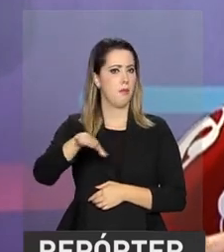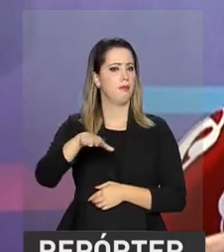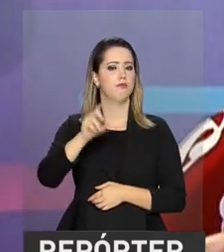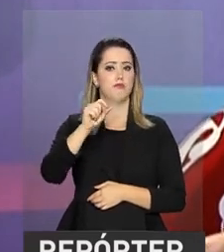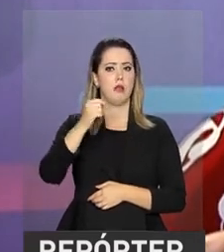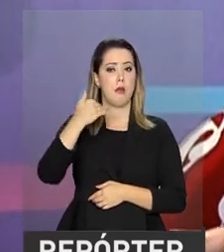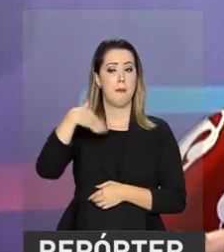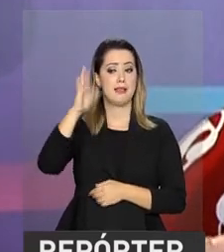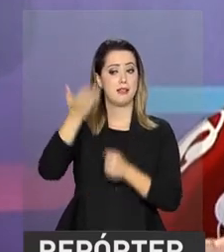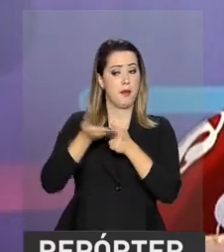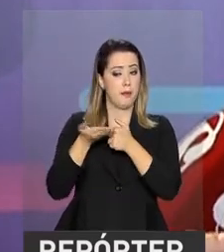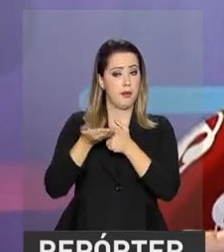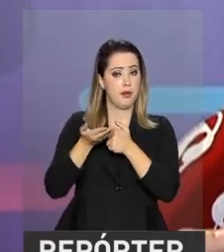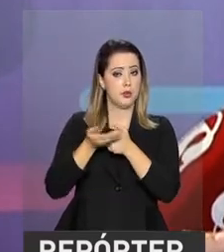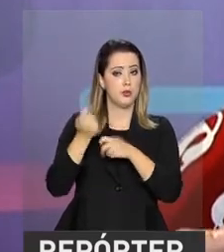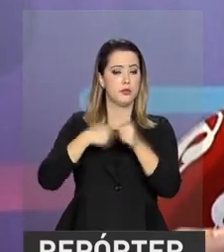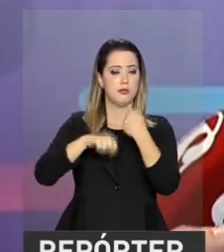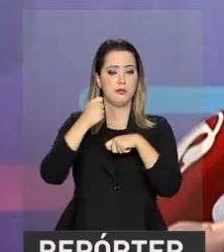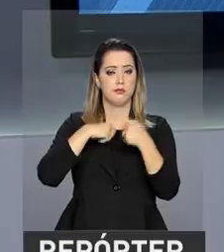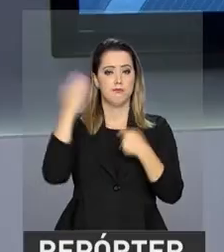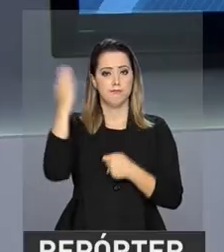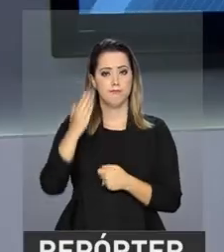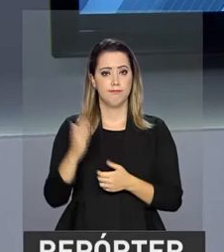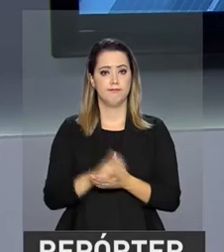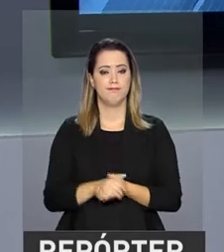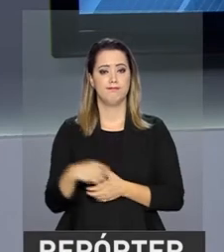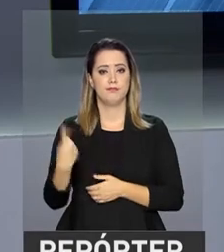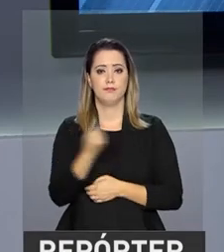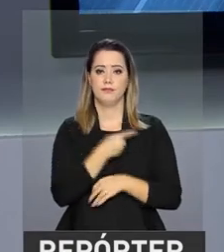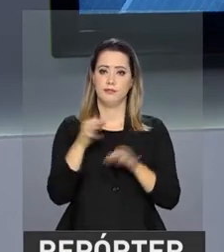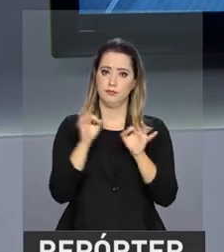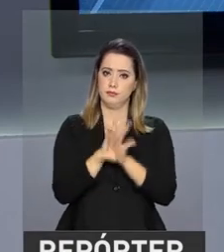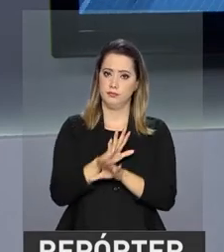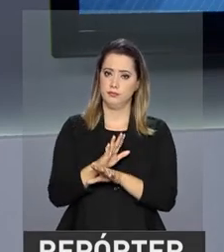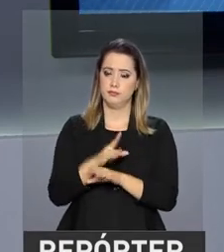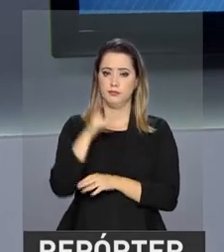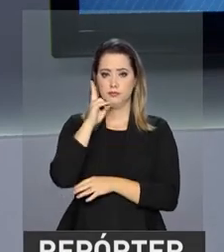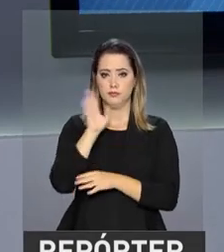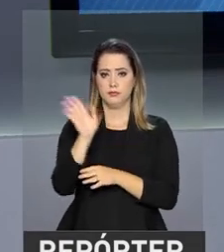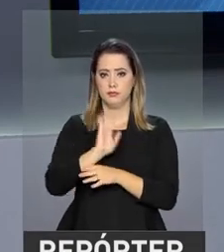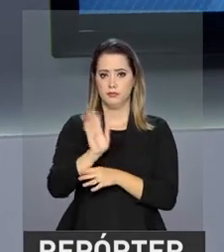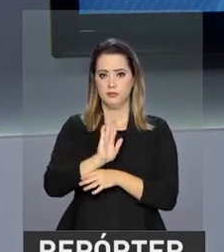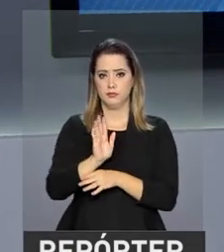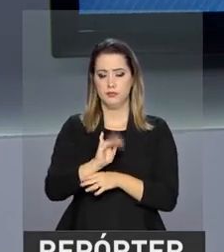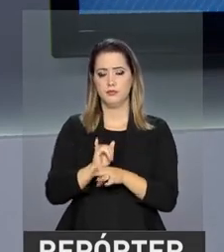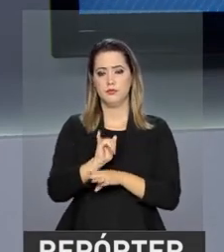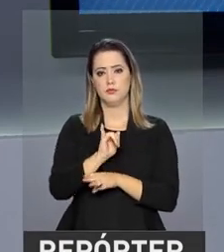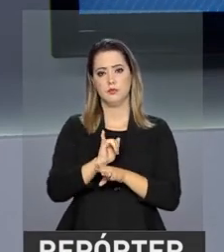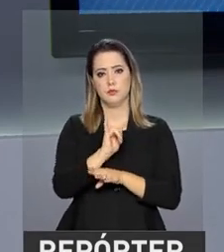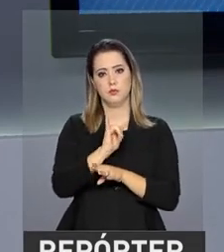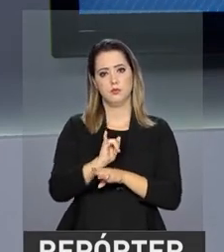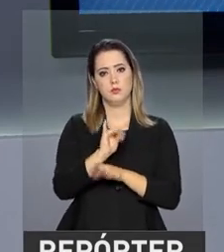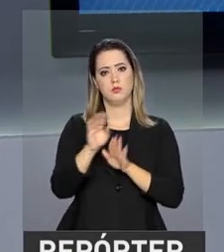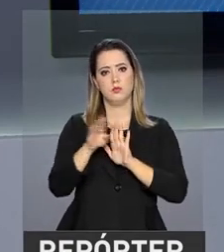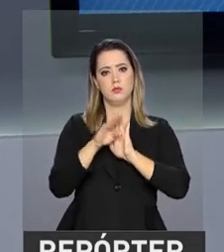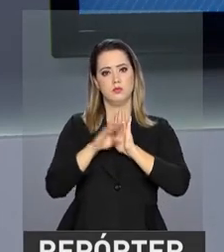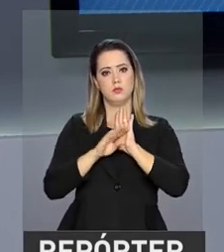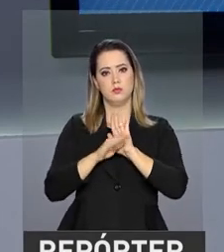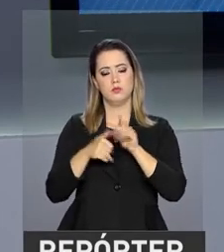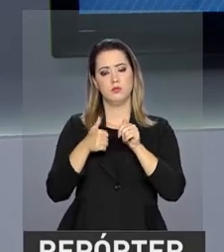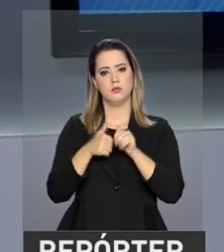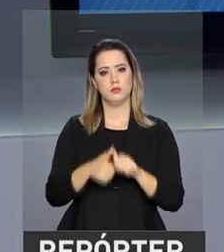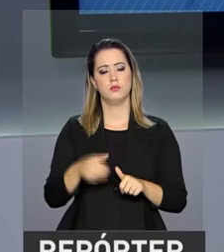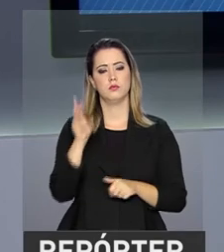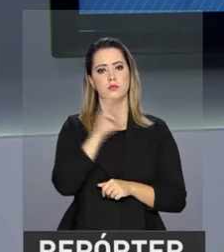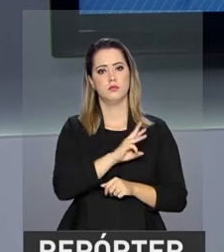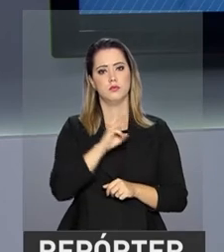da economia brasileira nós ficamos por aqui você pode rever as reportagens no youtube e toda a